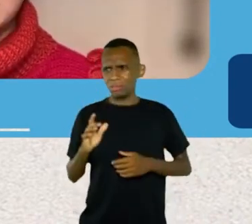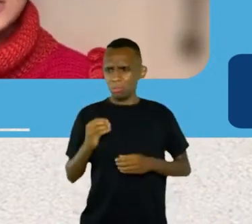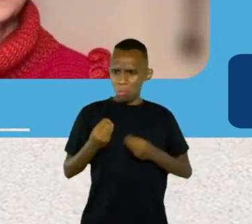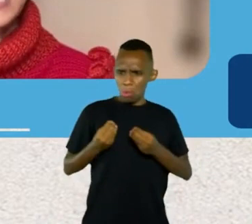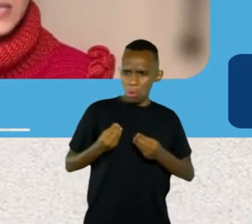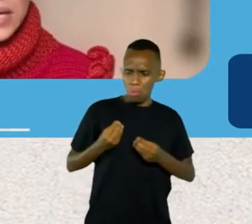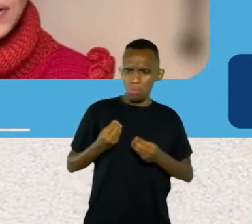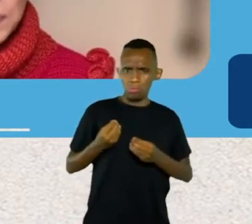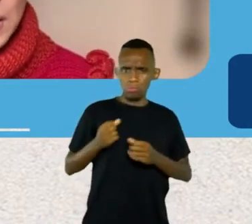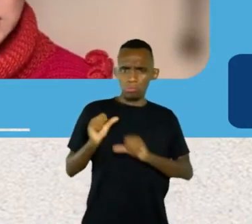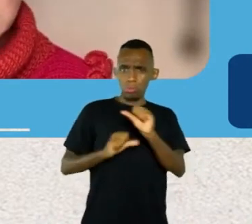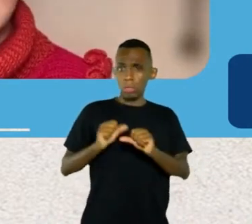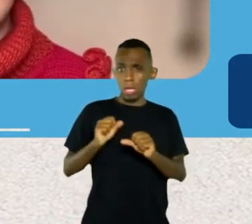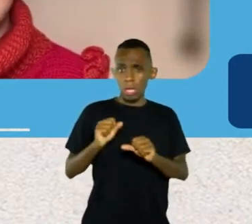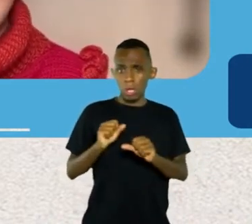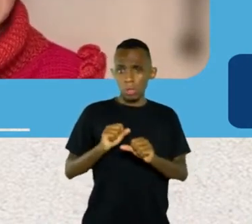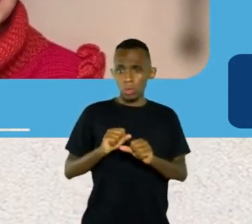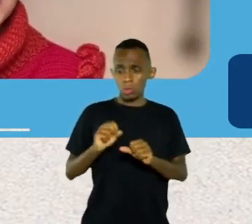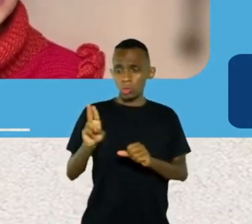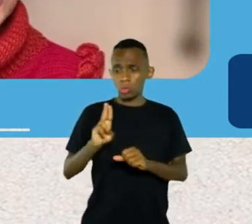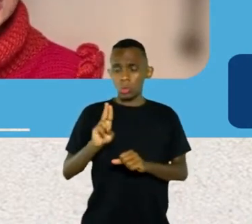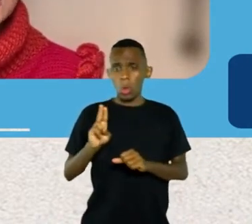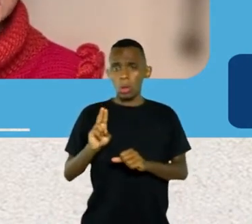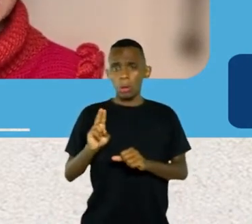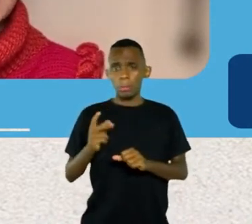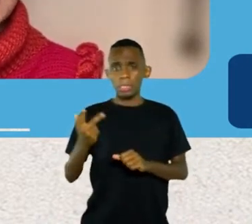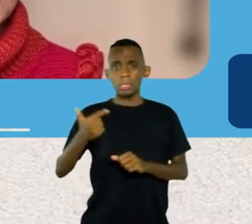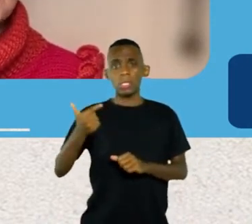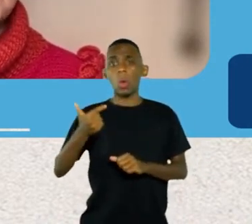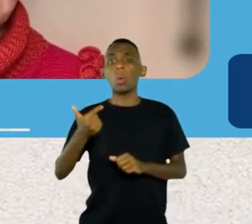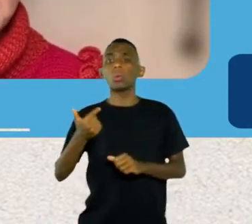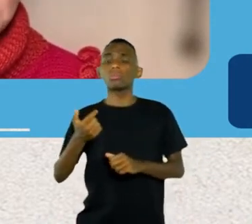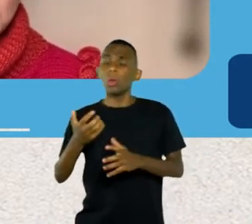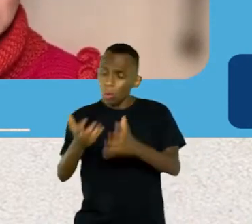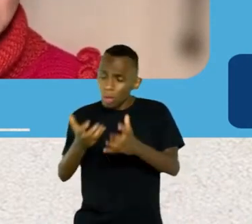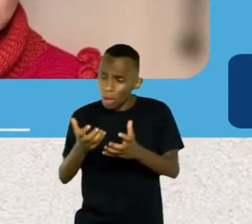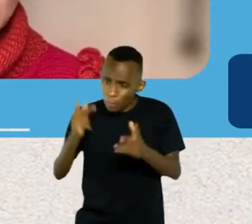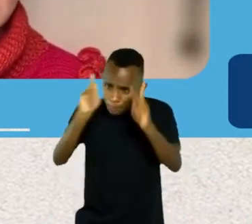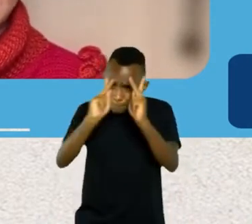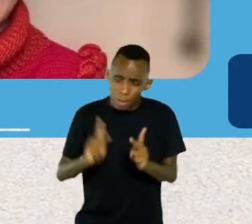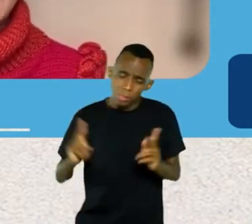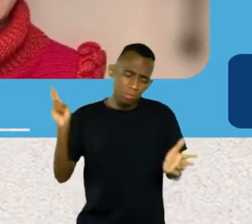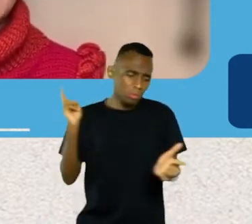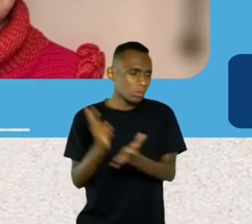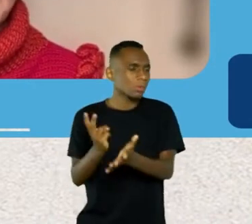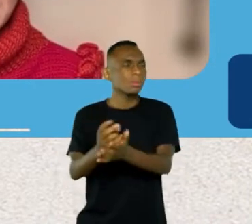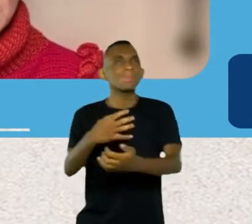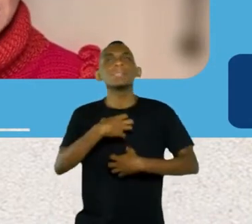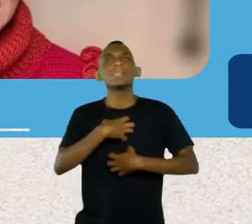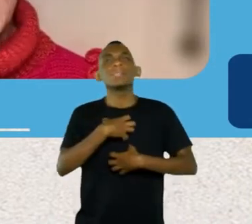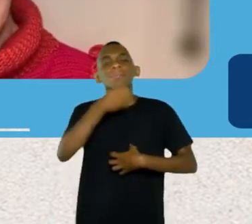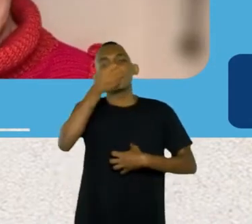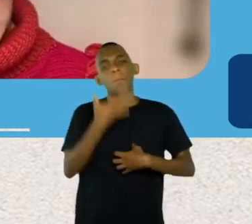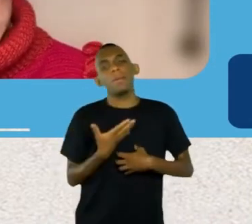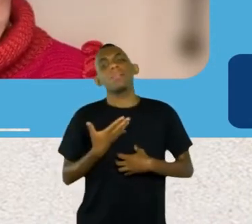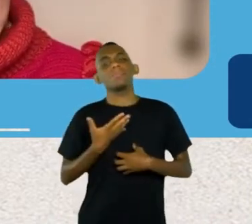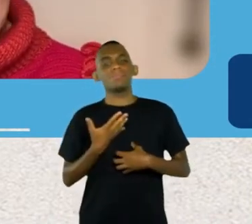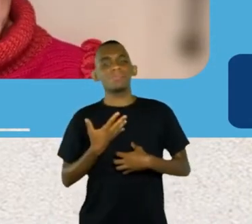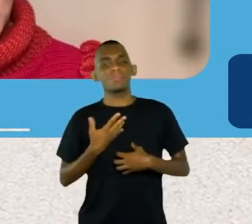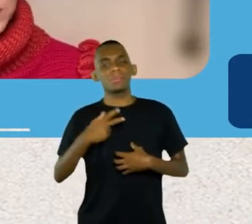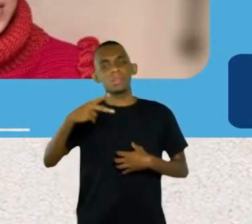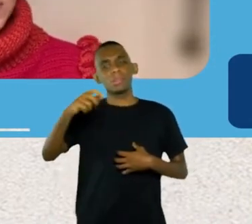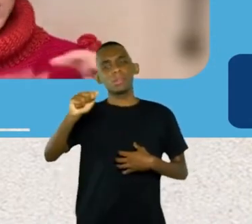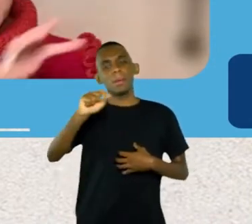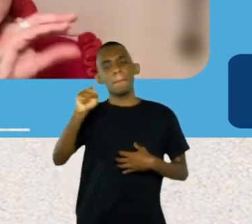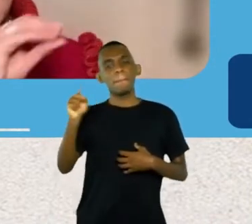é isso, assim, eu me casei com a Paz e quero levar ela adiante. E tenho me sentido muito bem com isso. Acho que essa paz, ela é uma conquista.